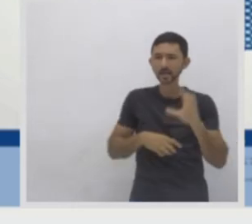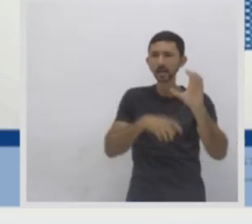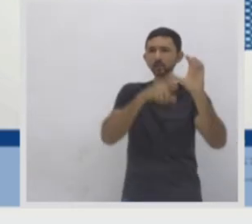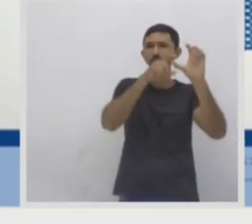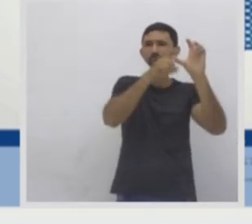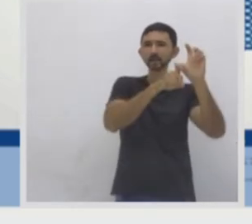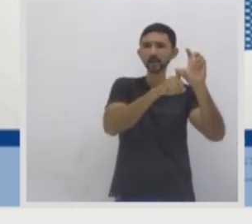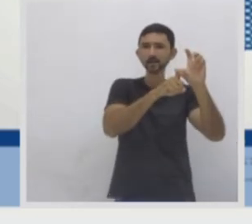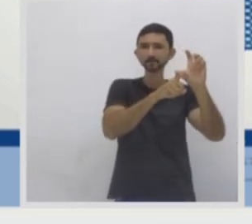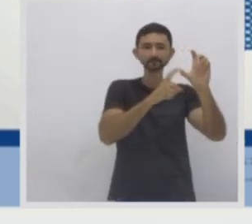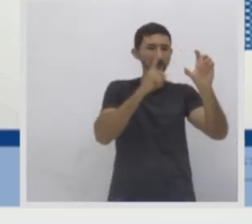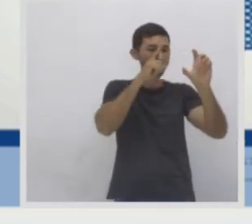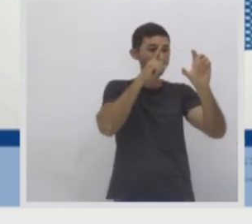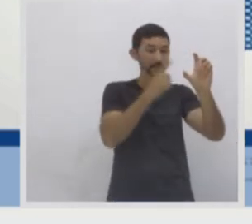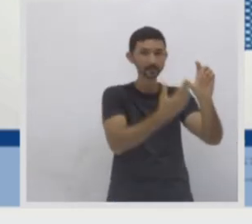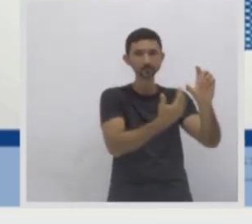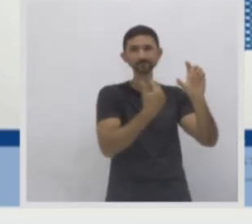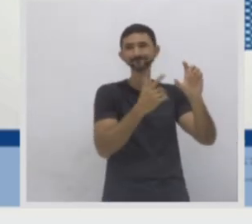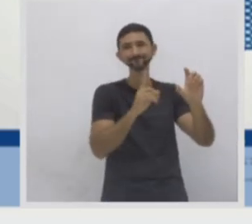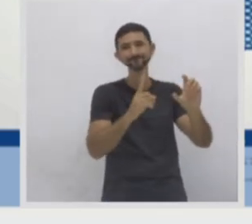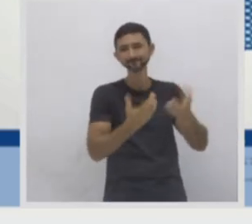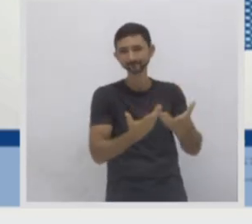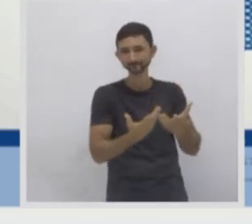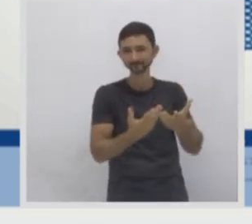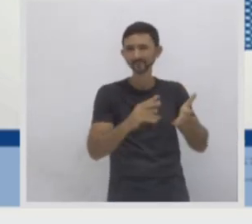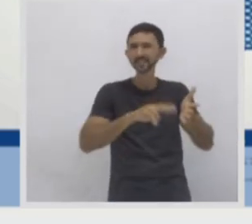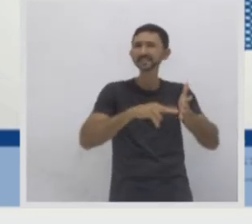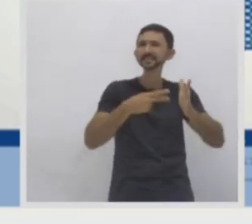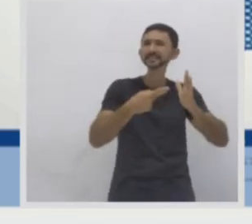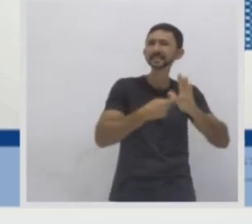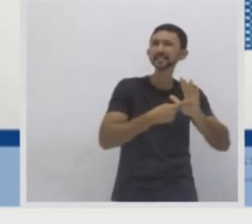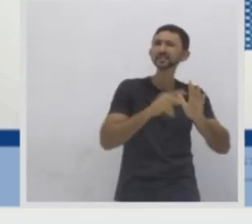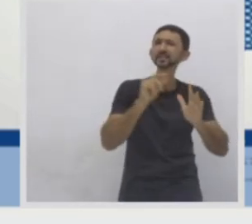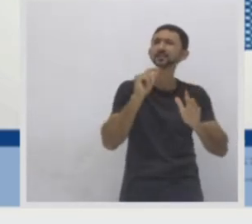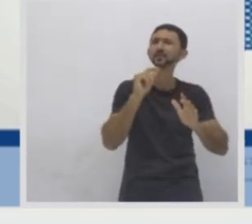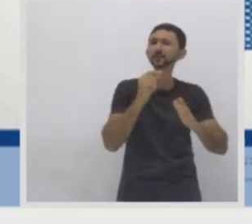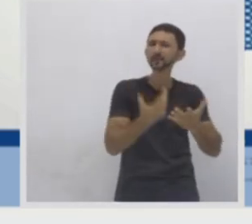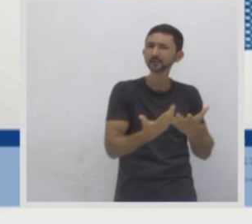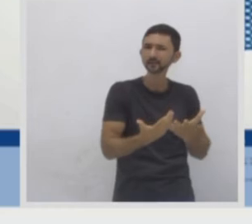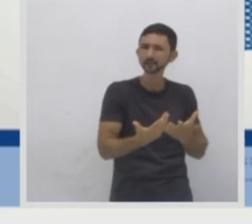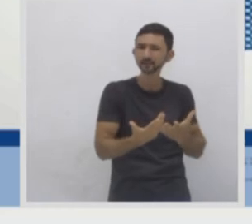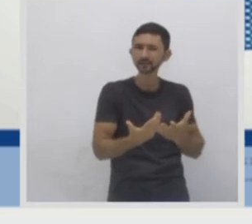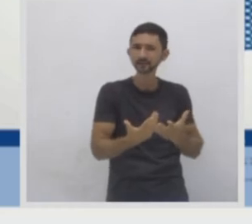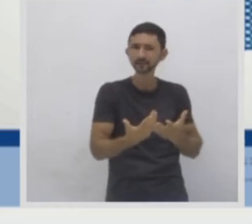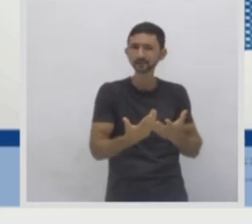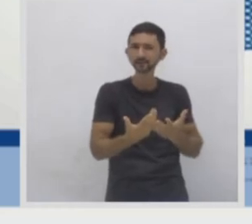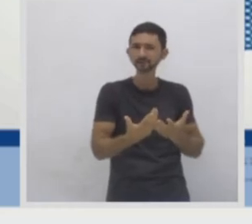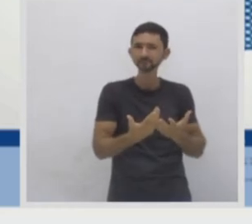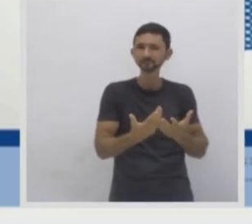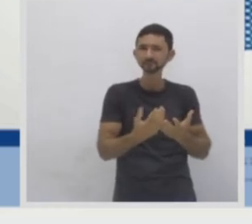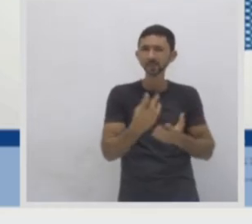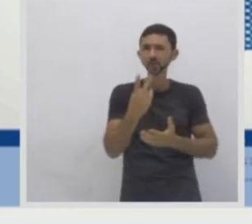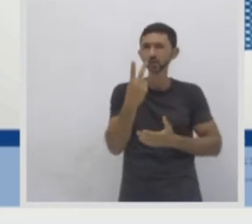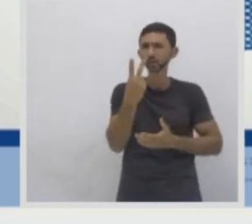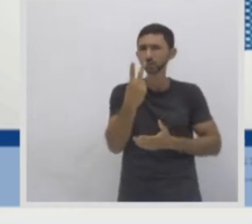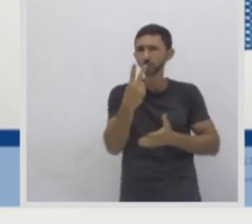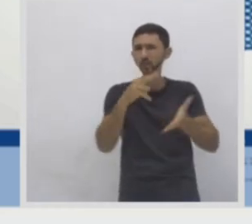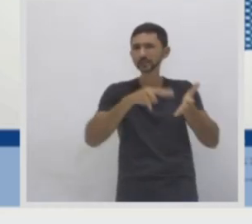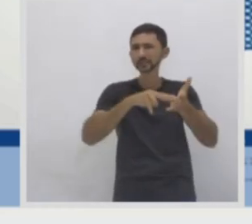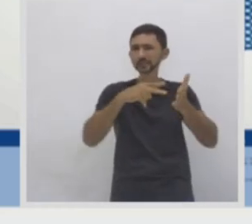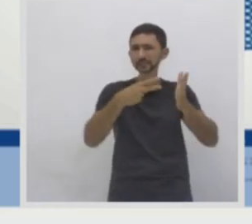oferece risco, caído sim. Vocês acham que essa frase ela tem um único sentido ou ela tem um duplo